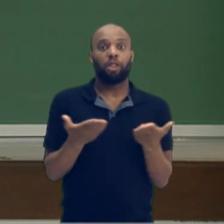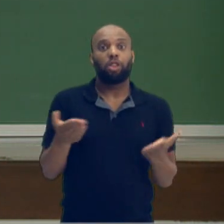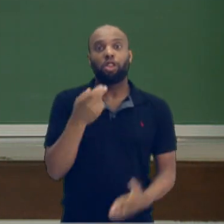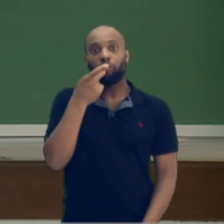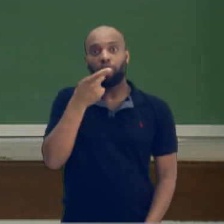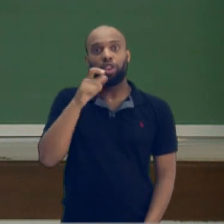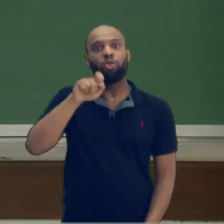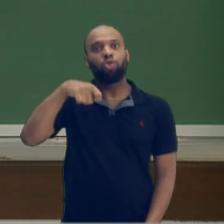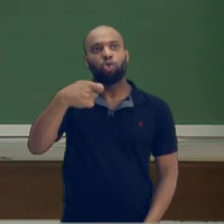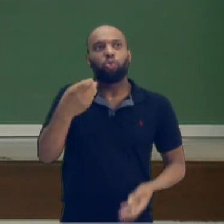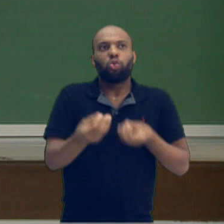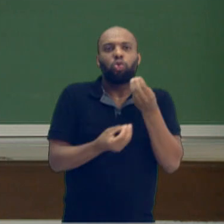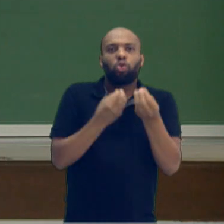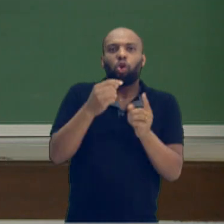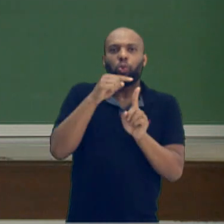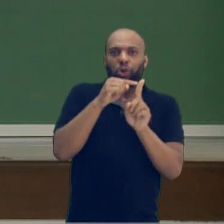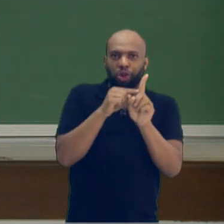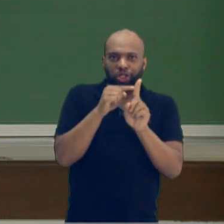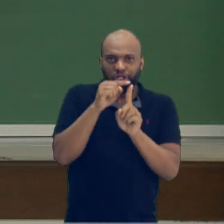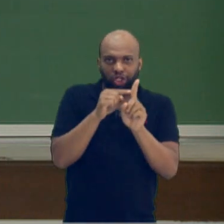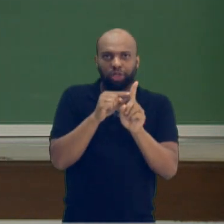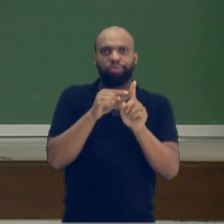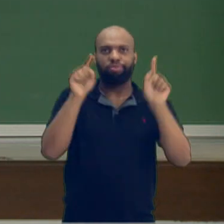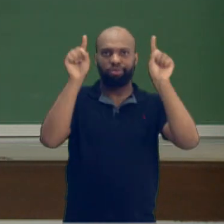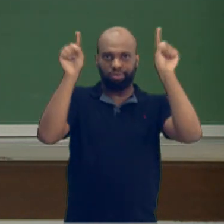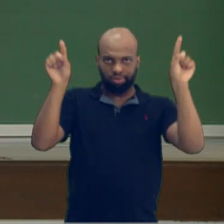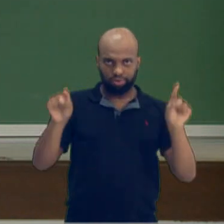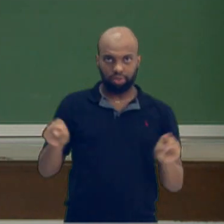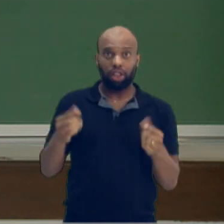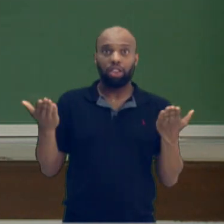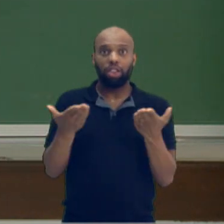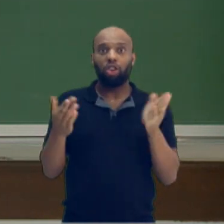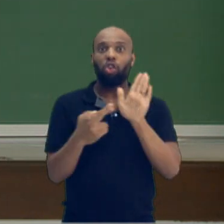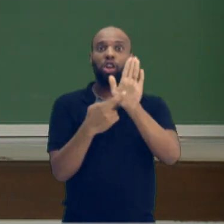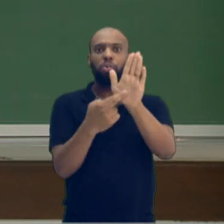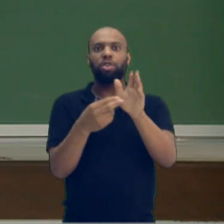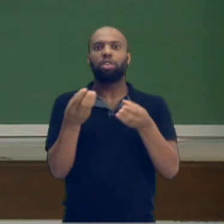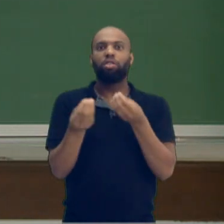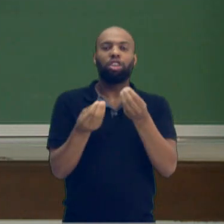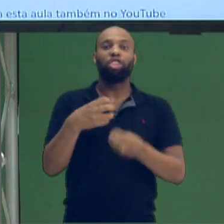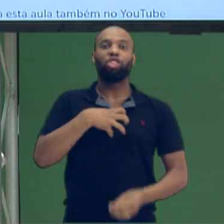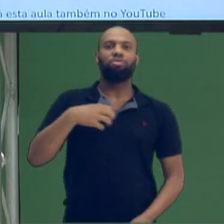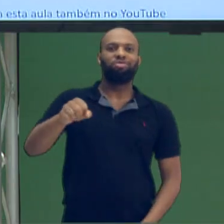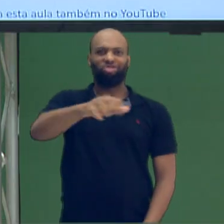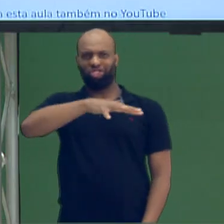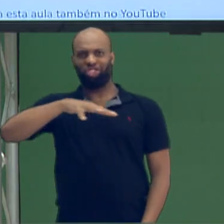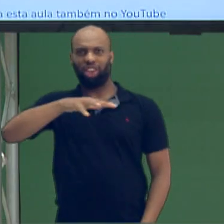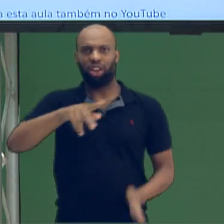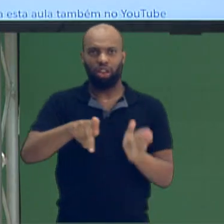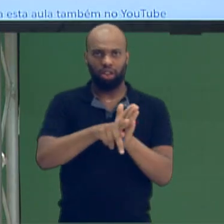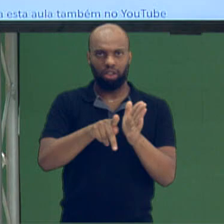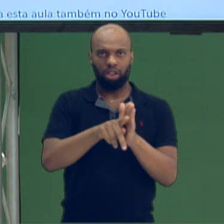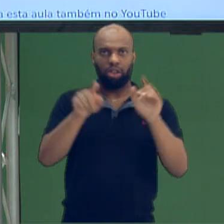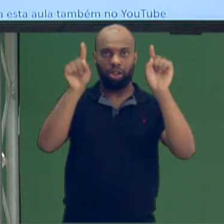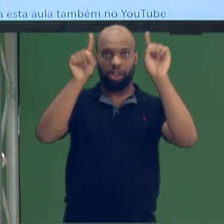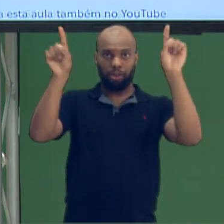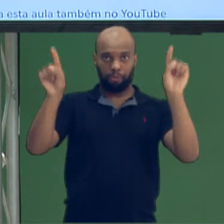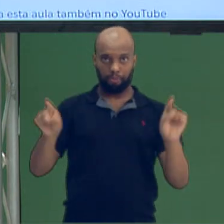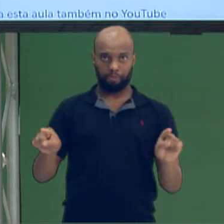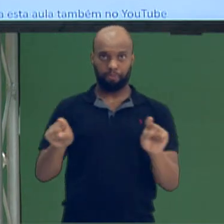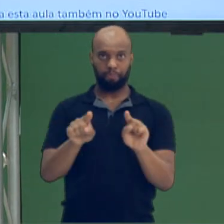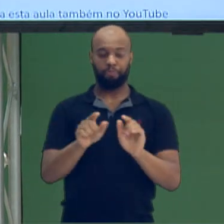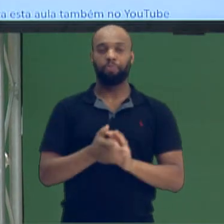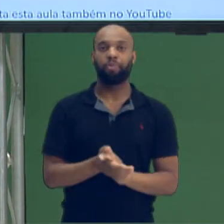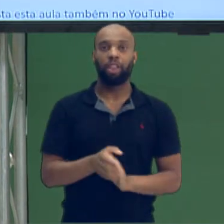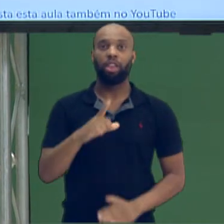da ordem dessa matriz e a gente vai mostrar para vocês agora uma representação genérica de uma matriz, tá certo?